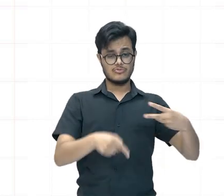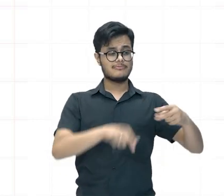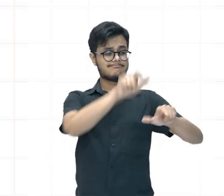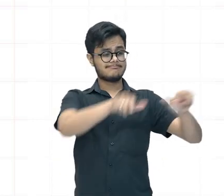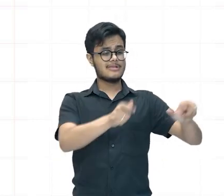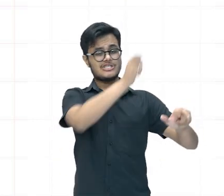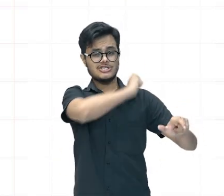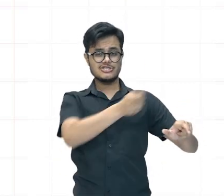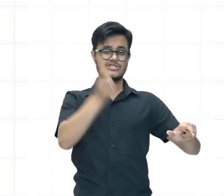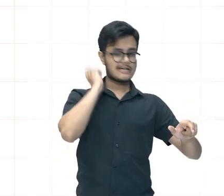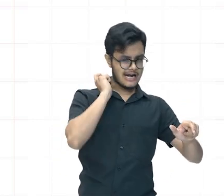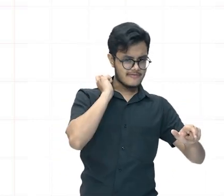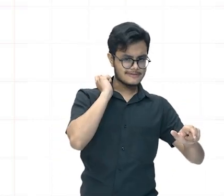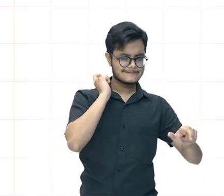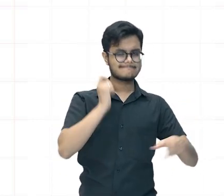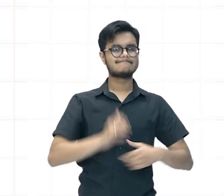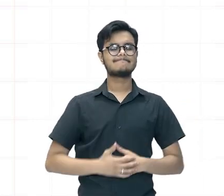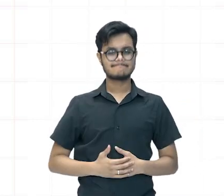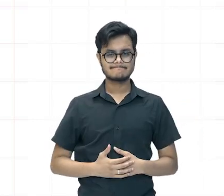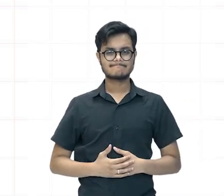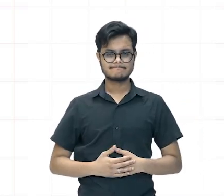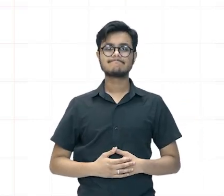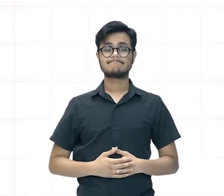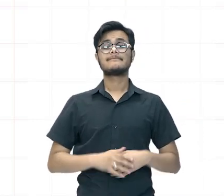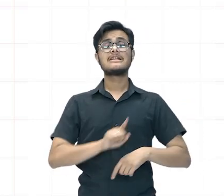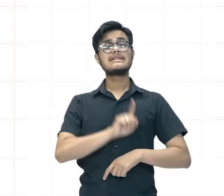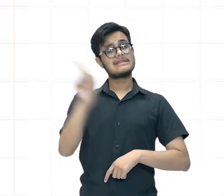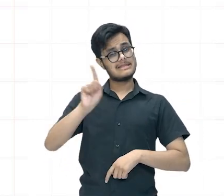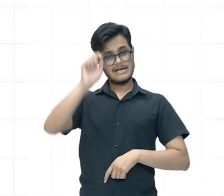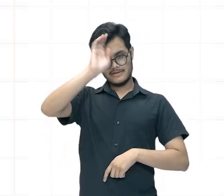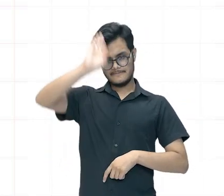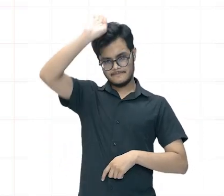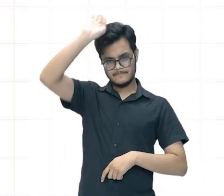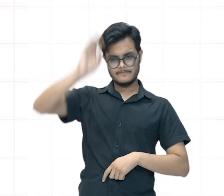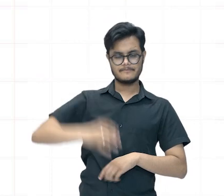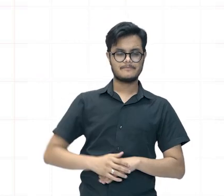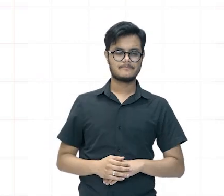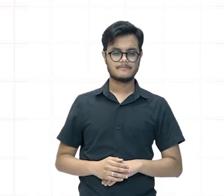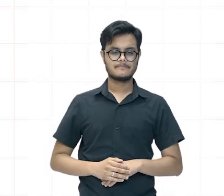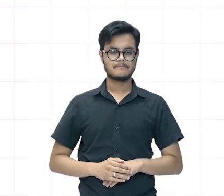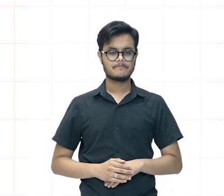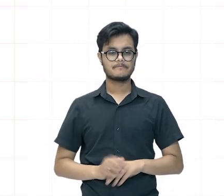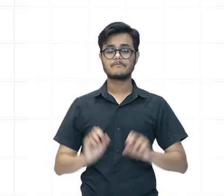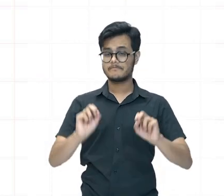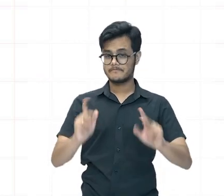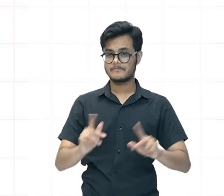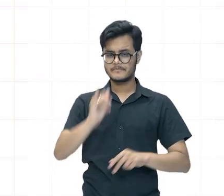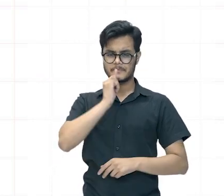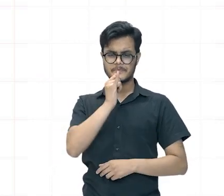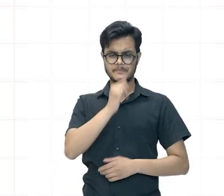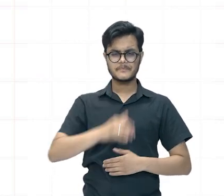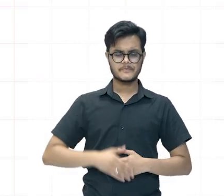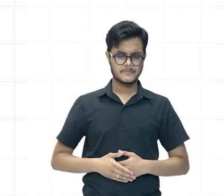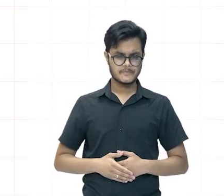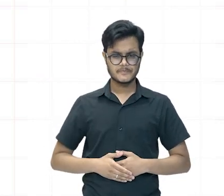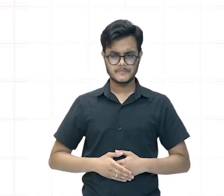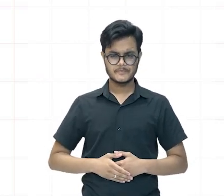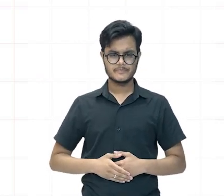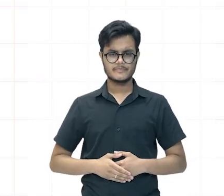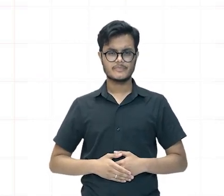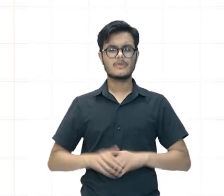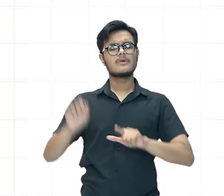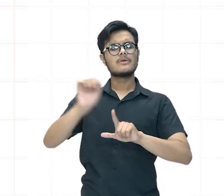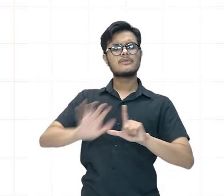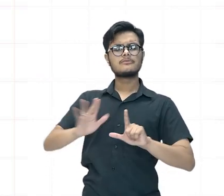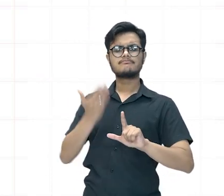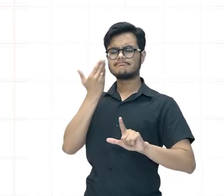se tornava o quê? Um escravo lá em Roma, tá? Os 2 escravos, aí vamos observar então agora essa imagem.